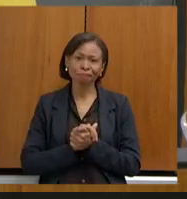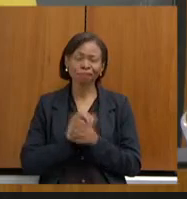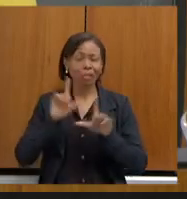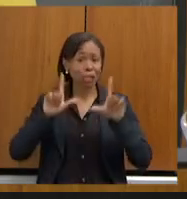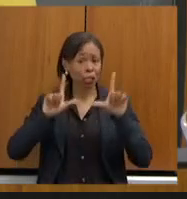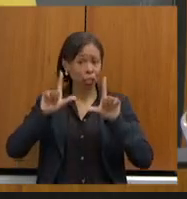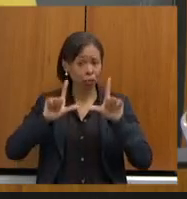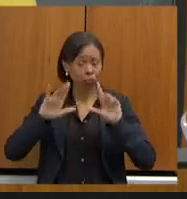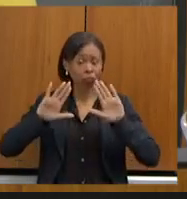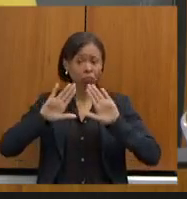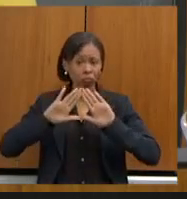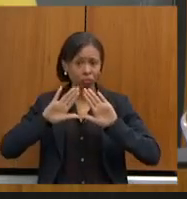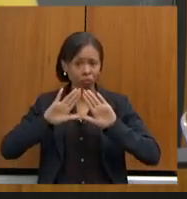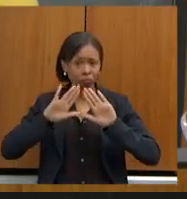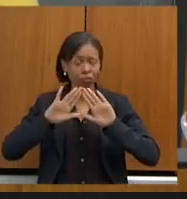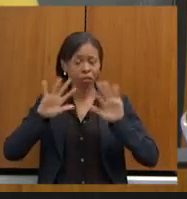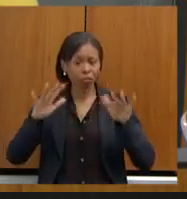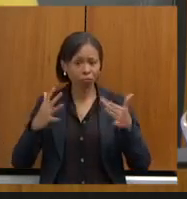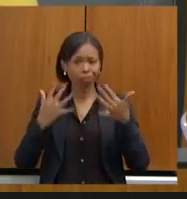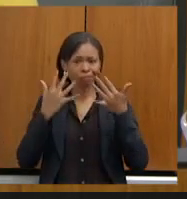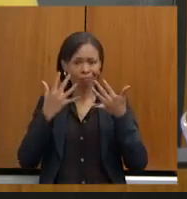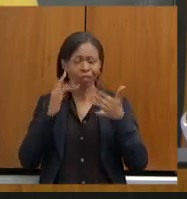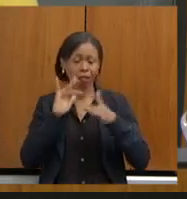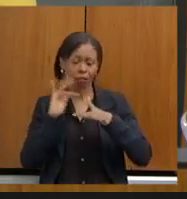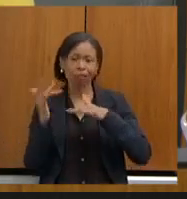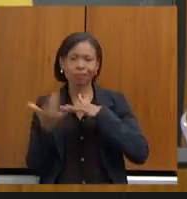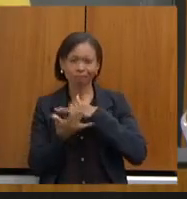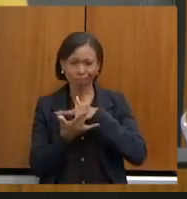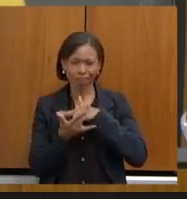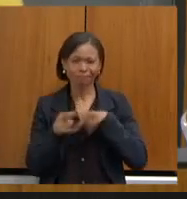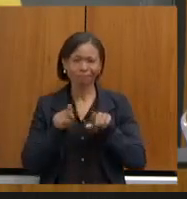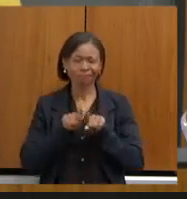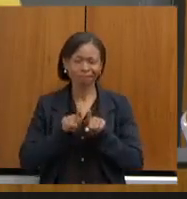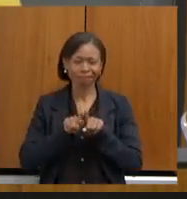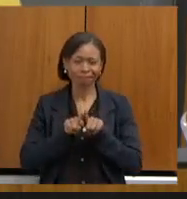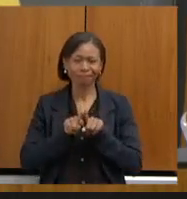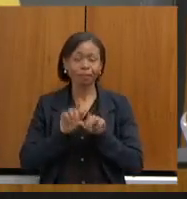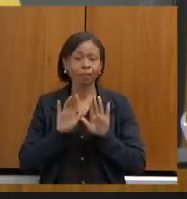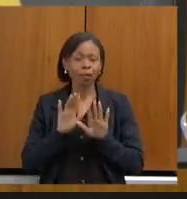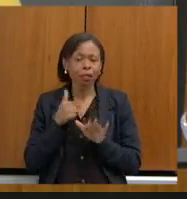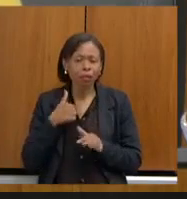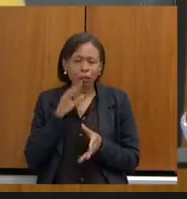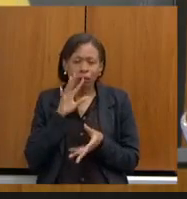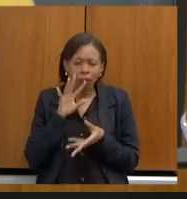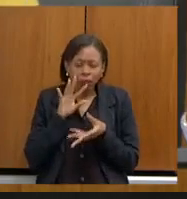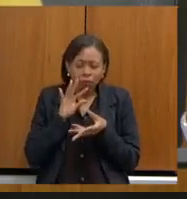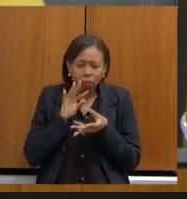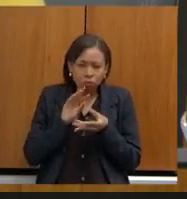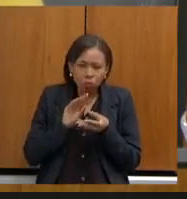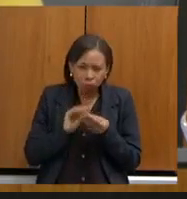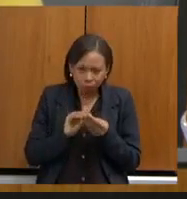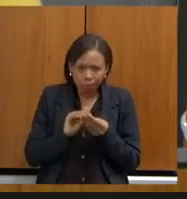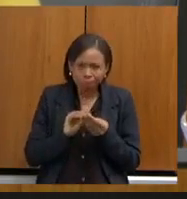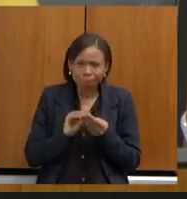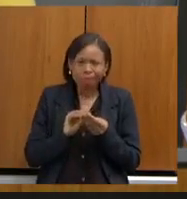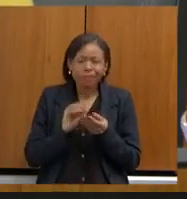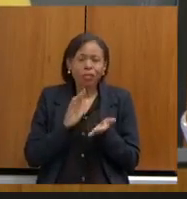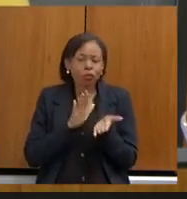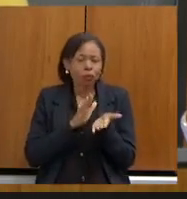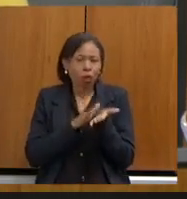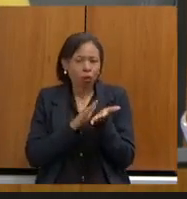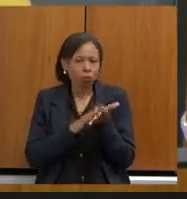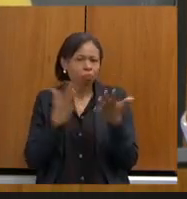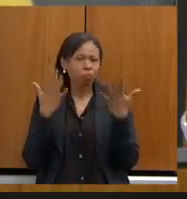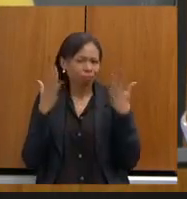pela televisão e pelas redes sociais mas eu vou ser bem breve mesmo eu quero só parabenizar